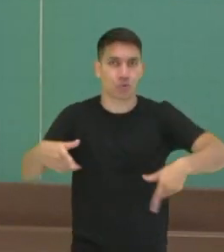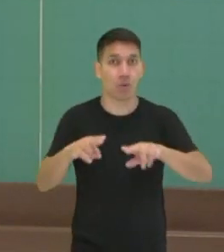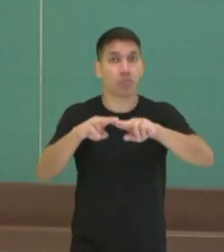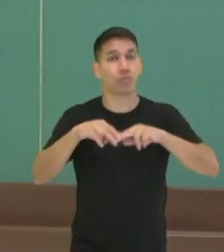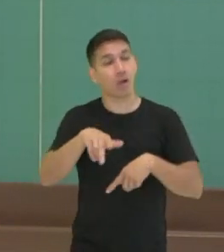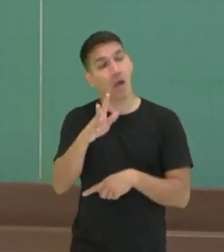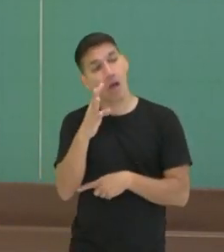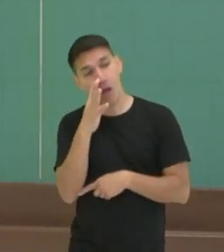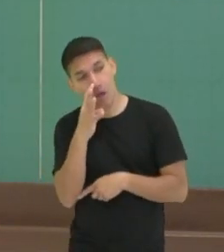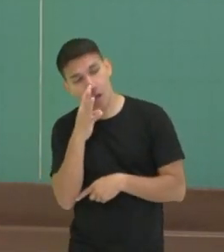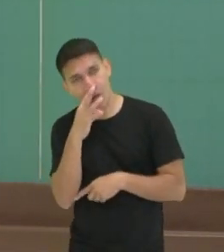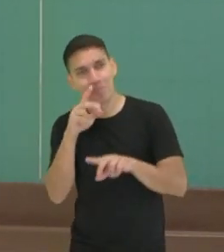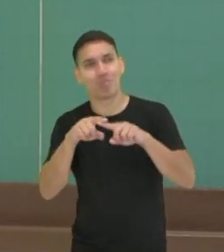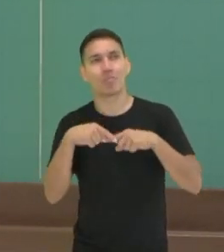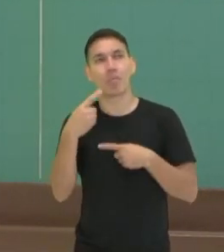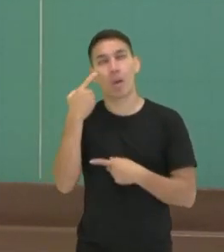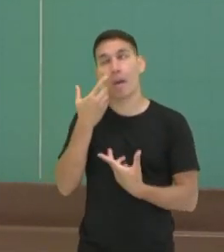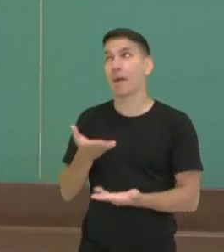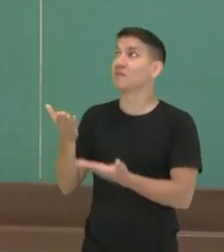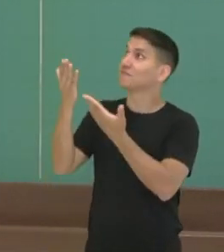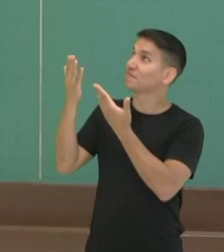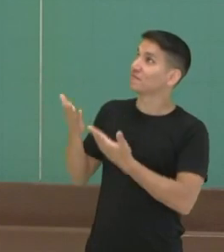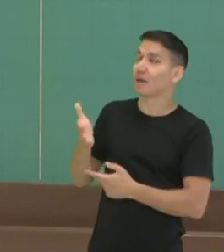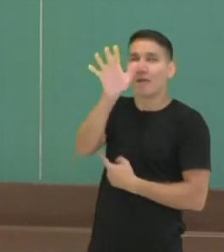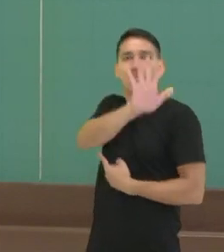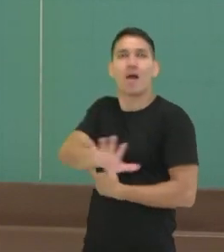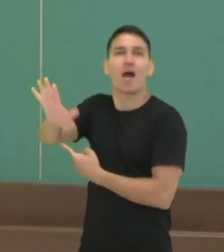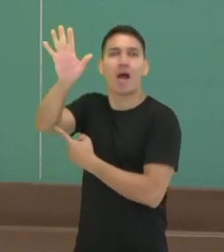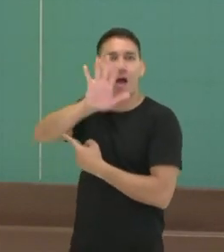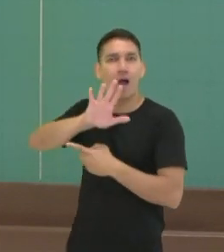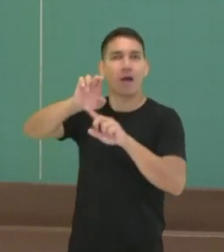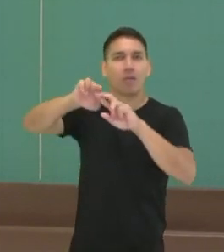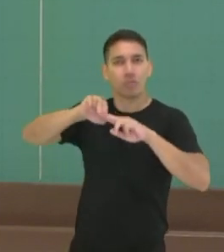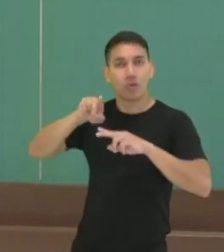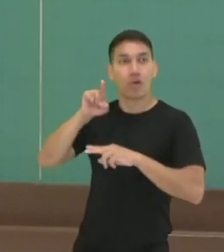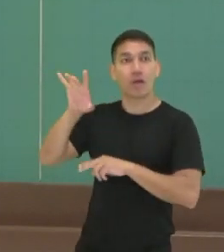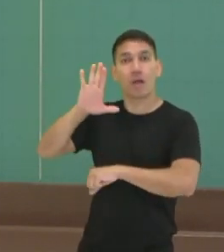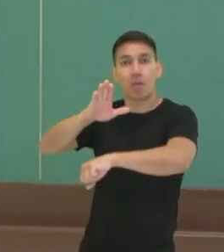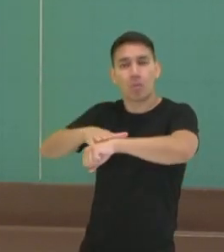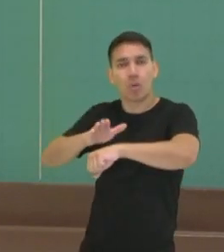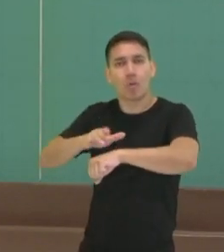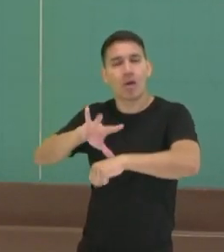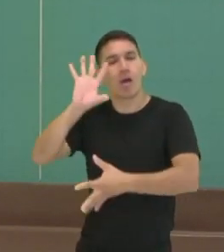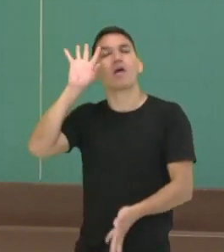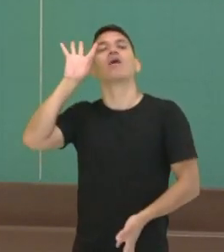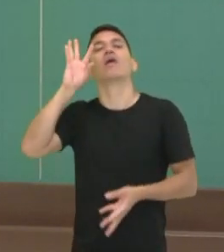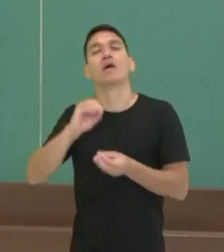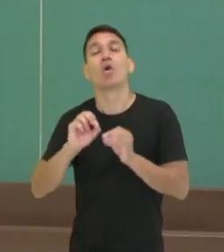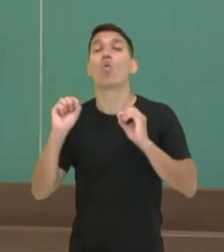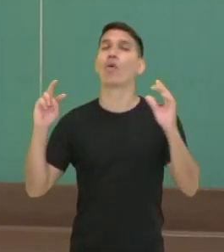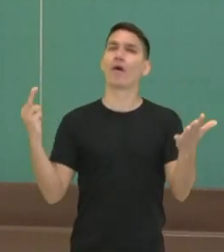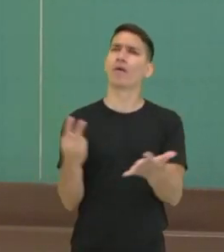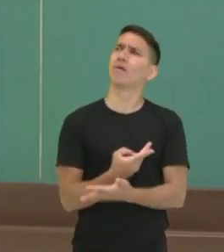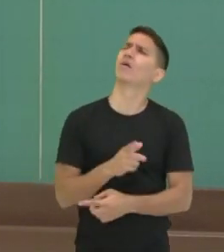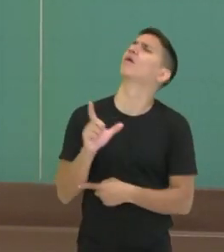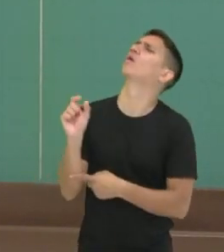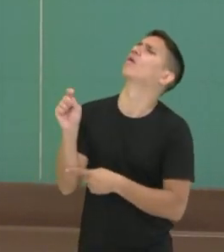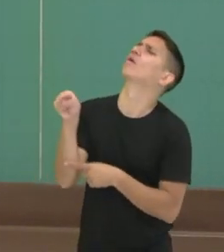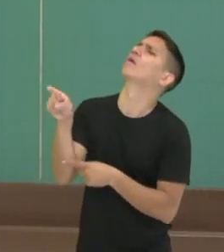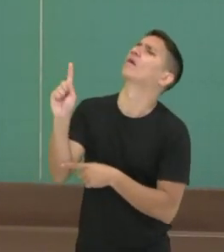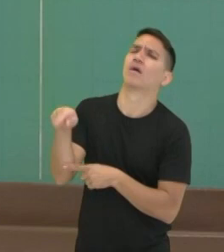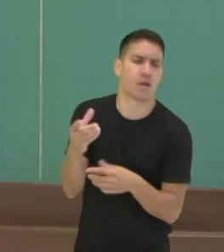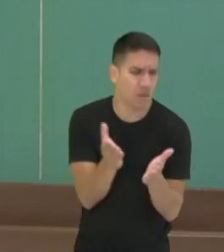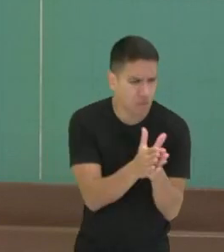ver a imagem, por exemplo, aqui a imagem de São Mateus, e nessa imagem ele vai poder entender o que está se passando, que parte da Bíblia está